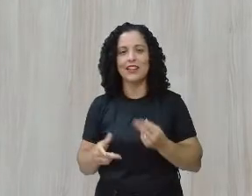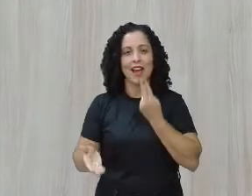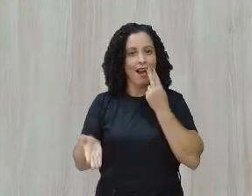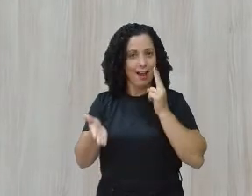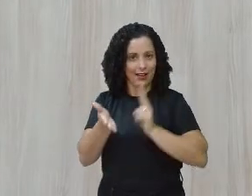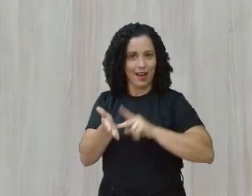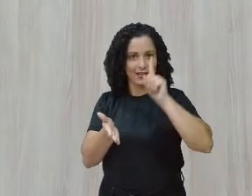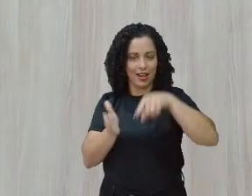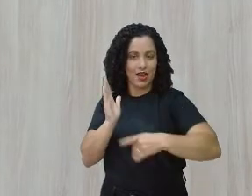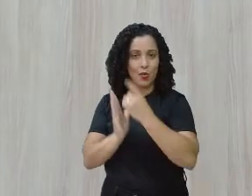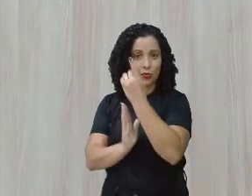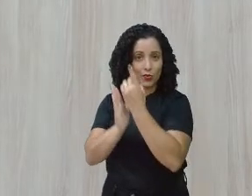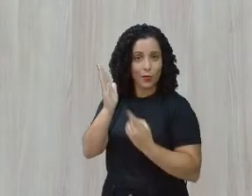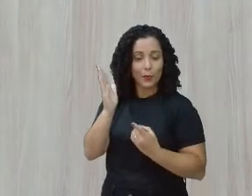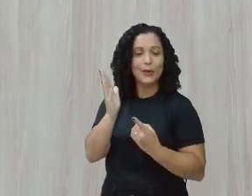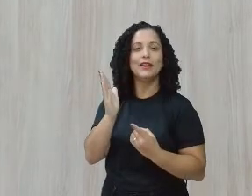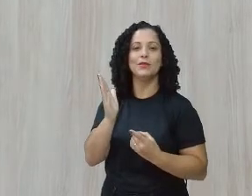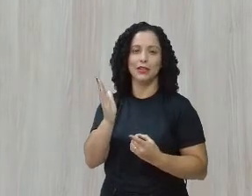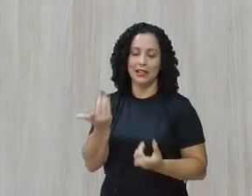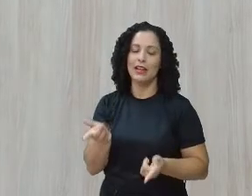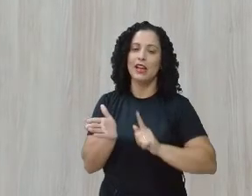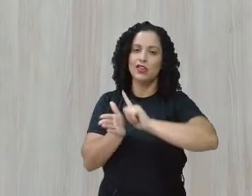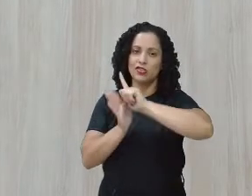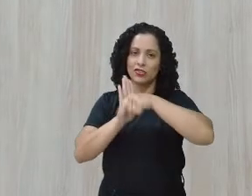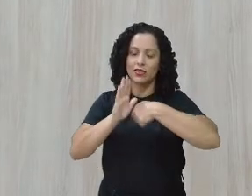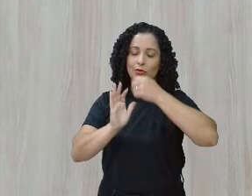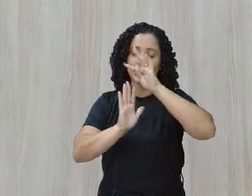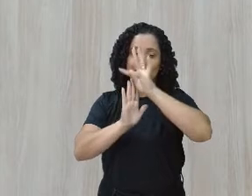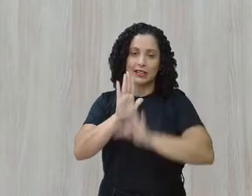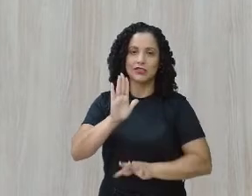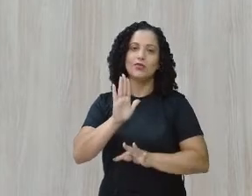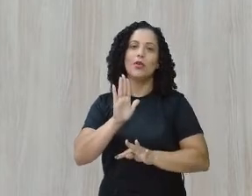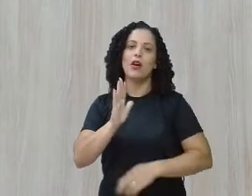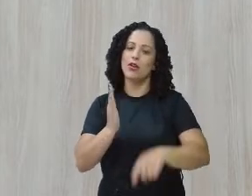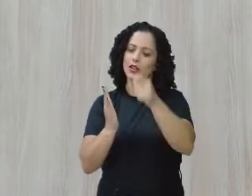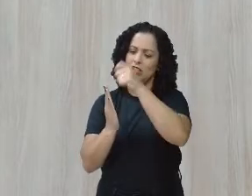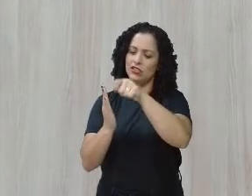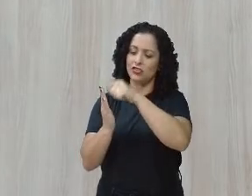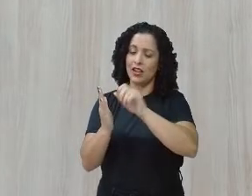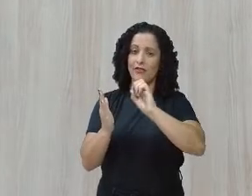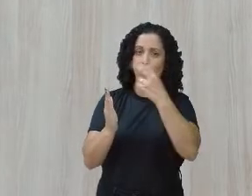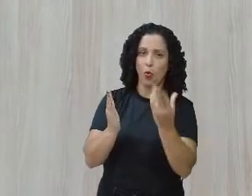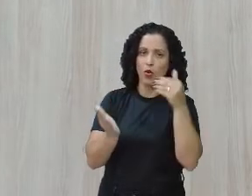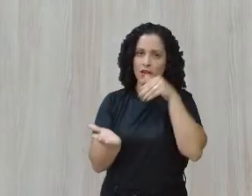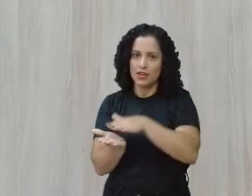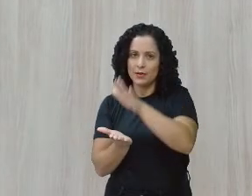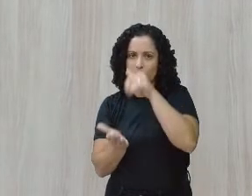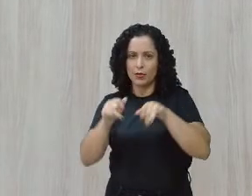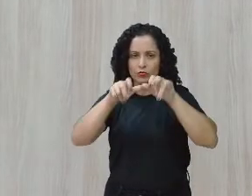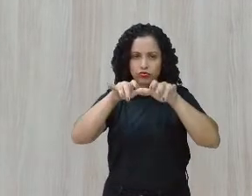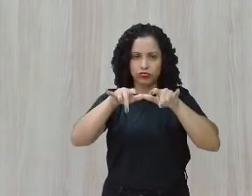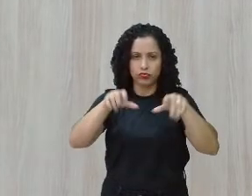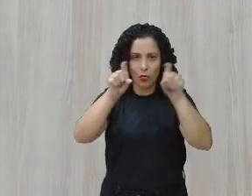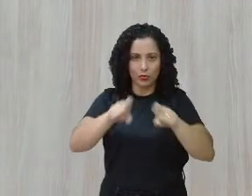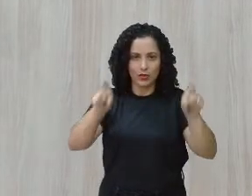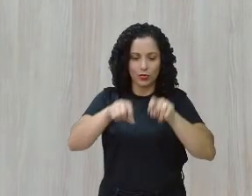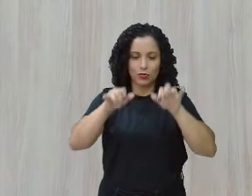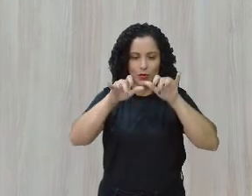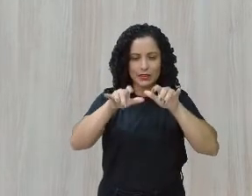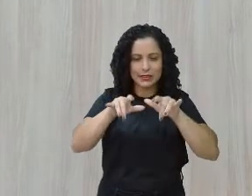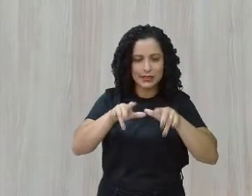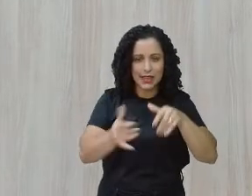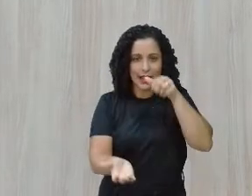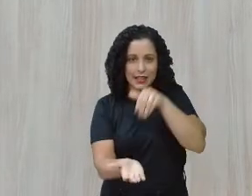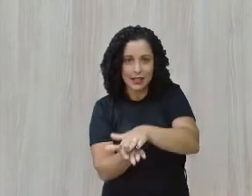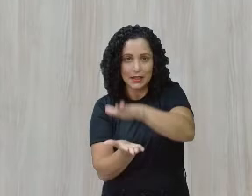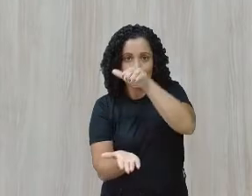esse documento aí, é esse gênero textual que a gente escreve ou imprime, né? Escreve no computador hoje em dia,